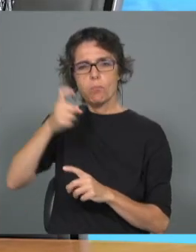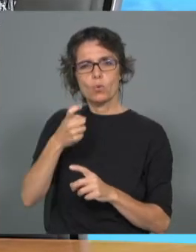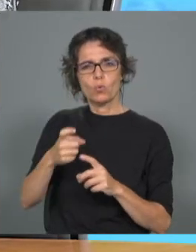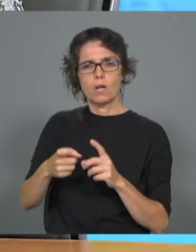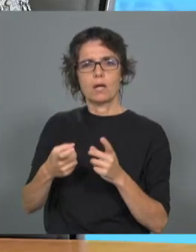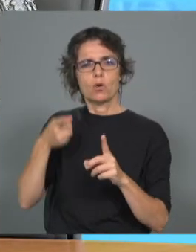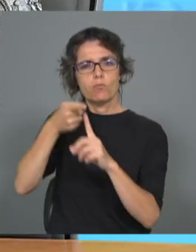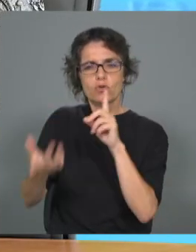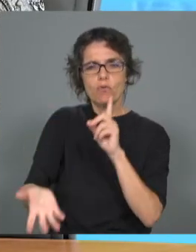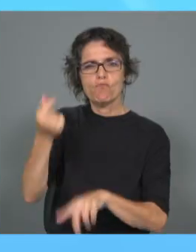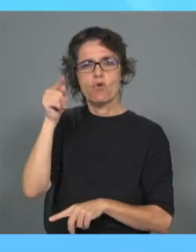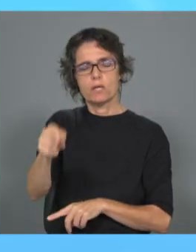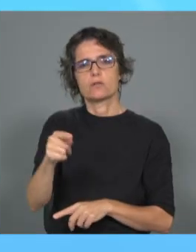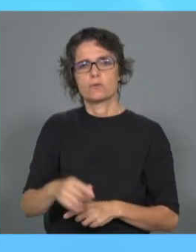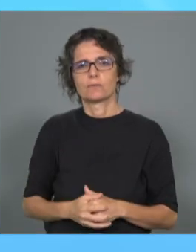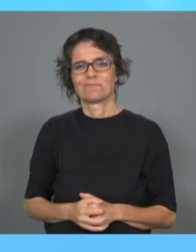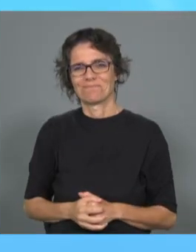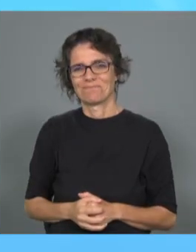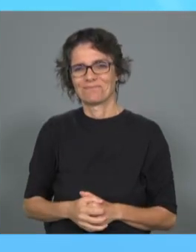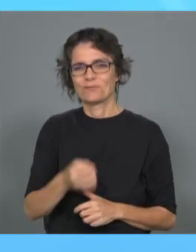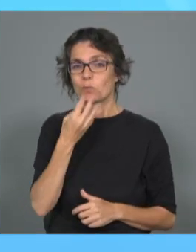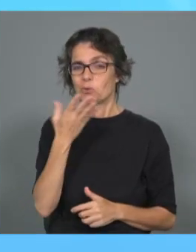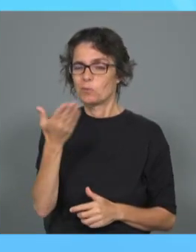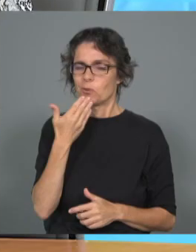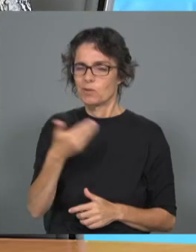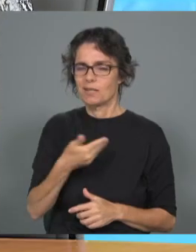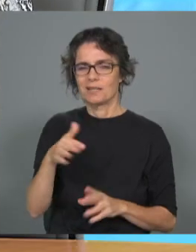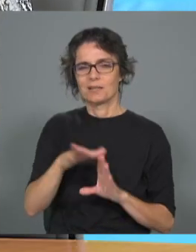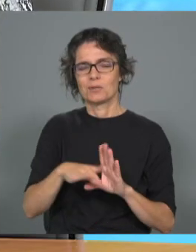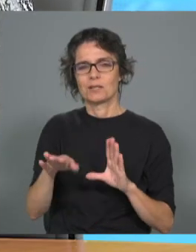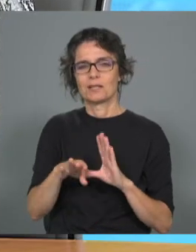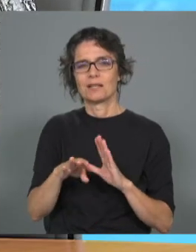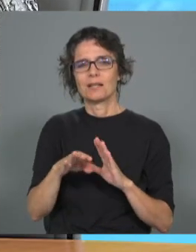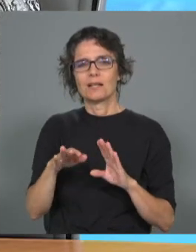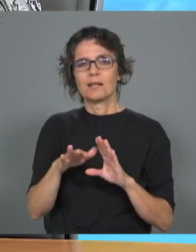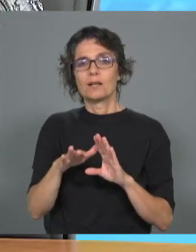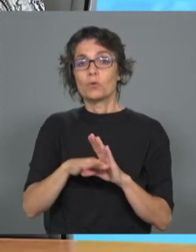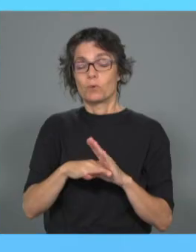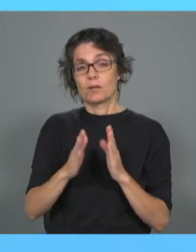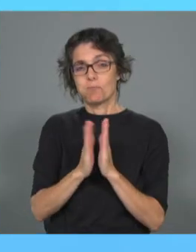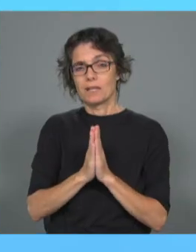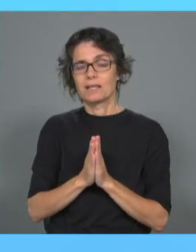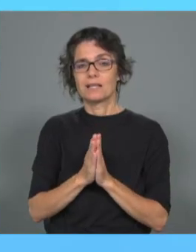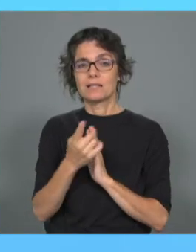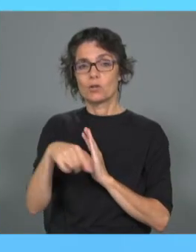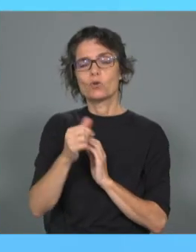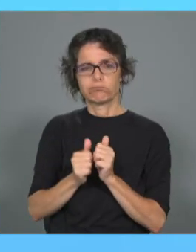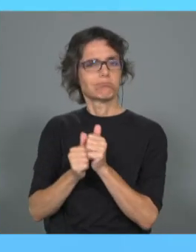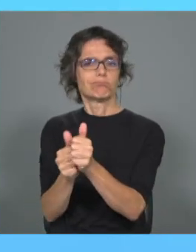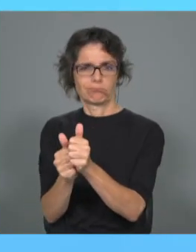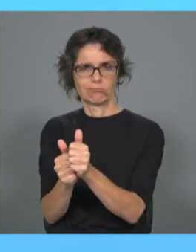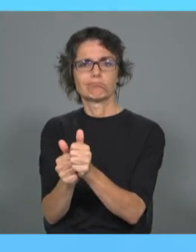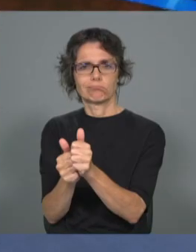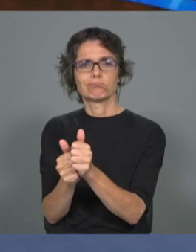objetivos. Muito bem, agradeço muito a presença hoje aqui no nosso programa e nós na Agência Eclésia vamos acompanhar de perto